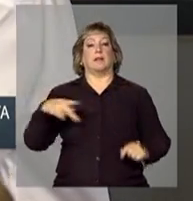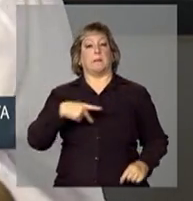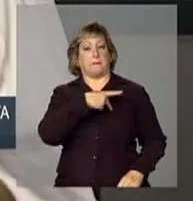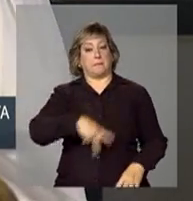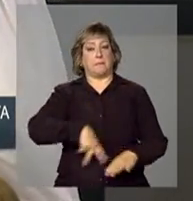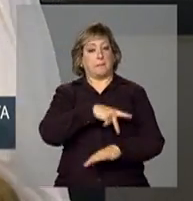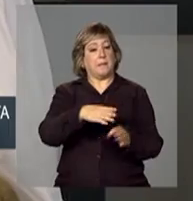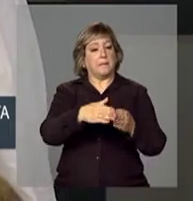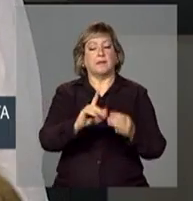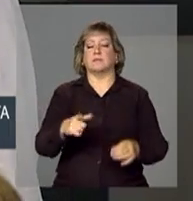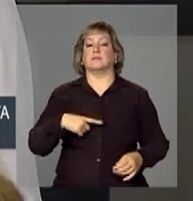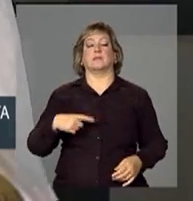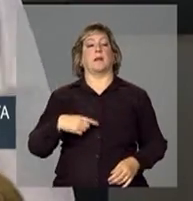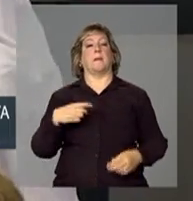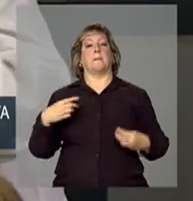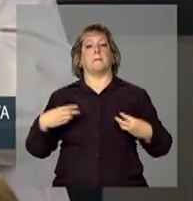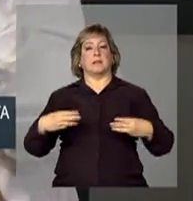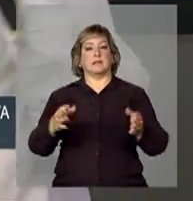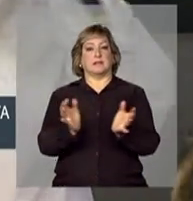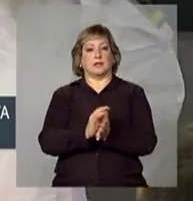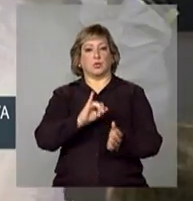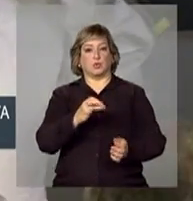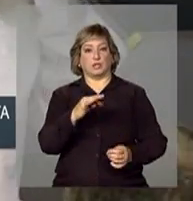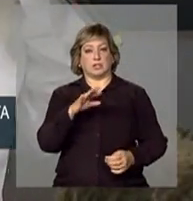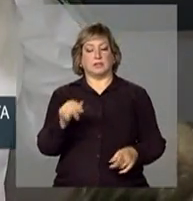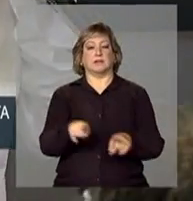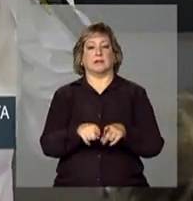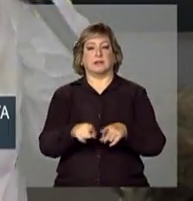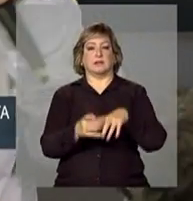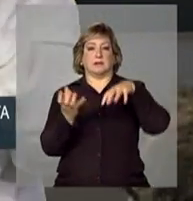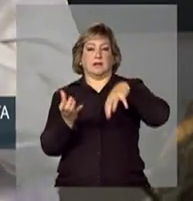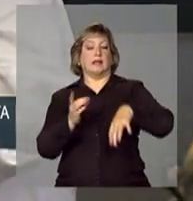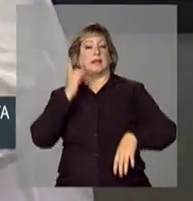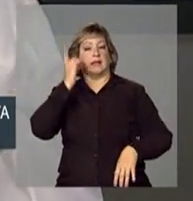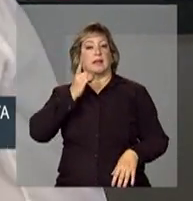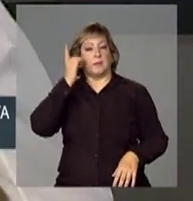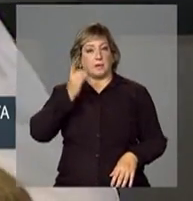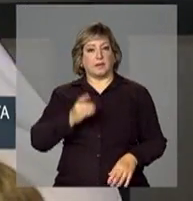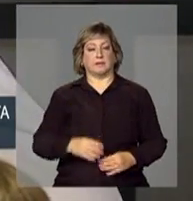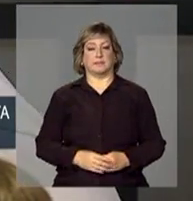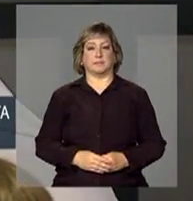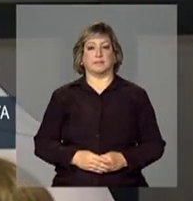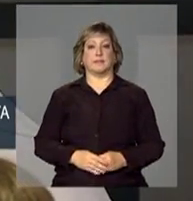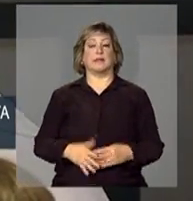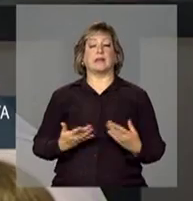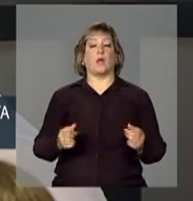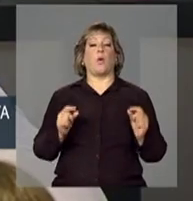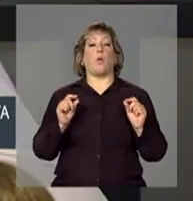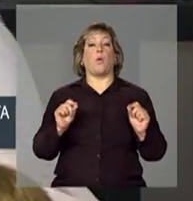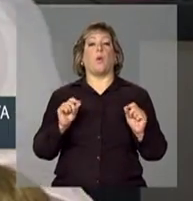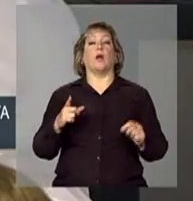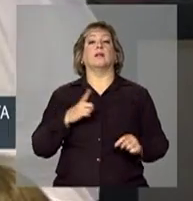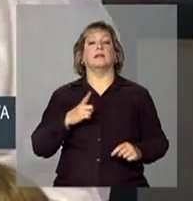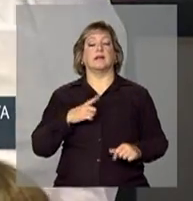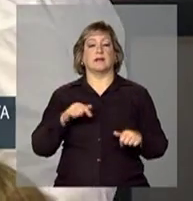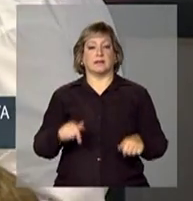da Justiça e da Câmara dos Deputados. Primeiro, então, o que, que nós temos aqui?